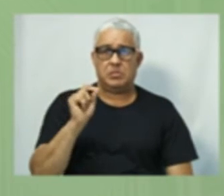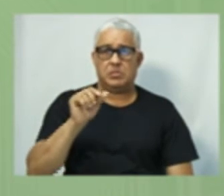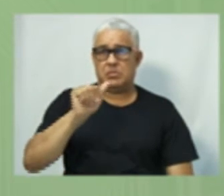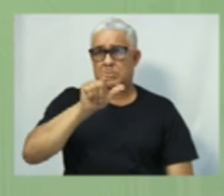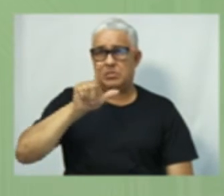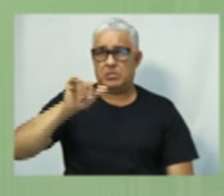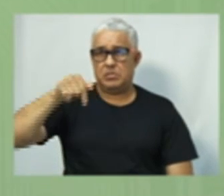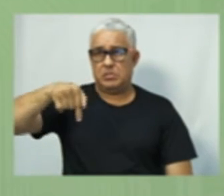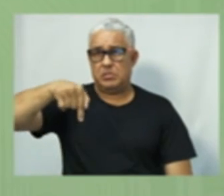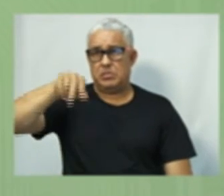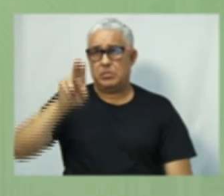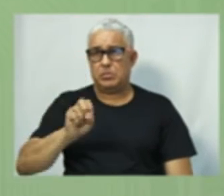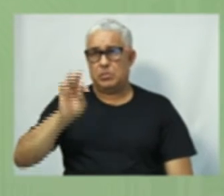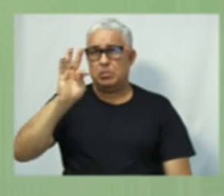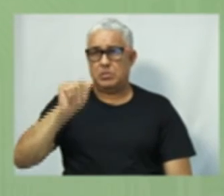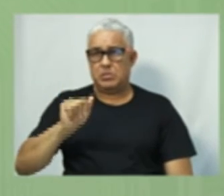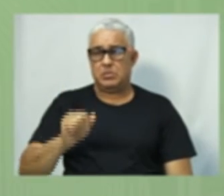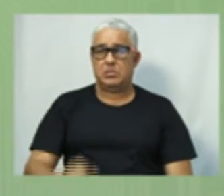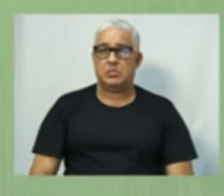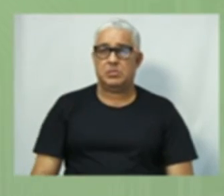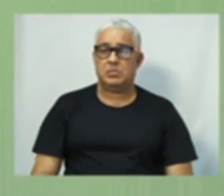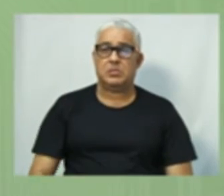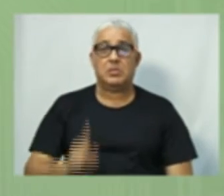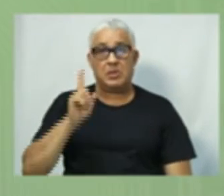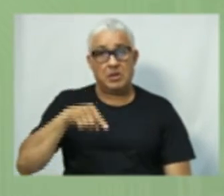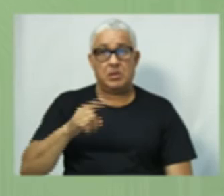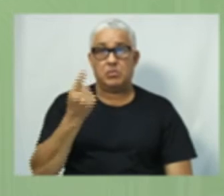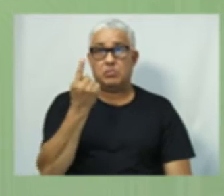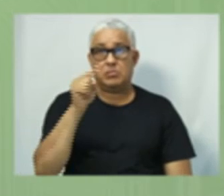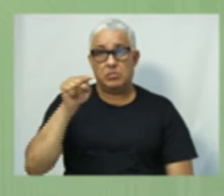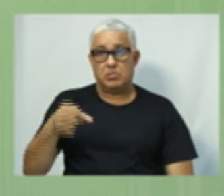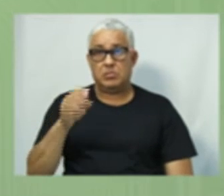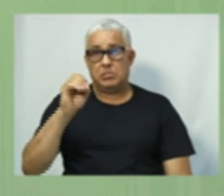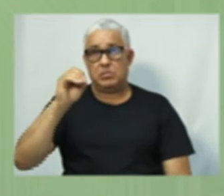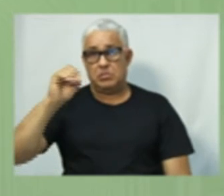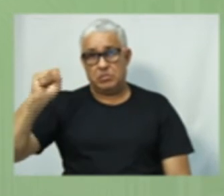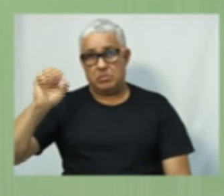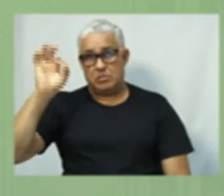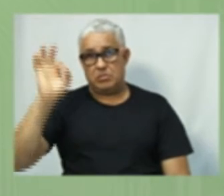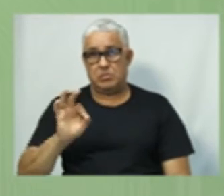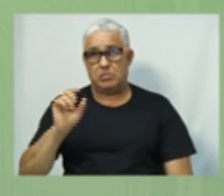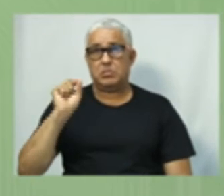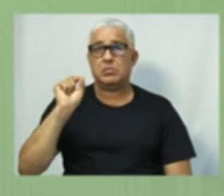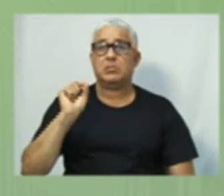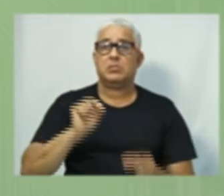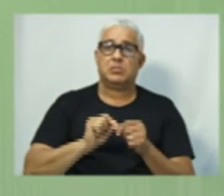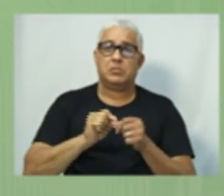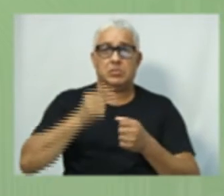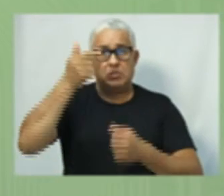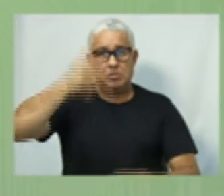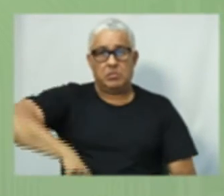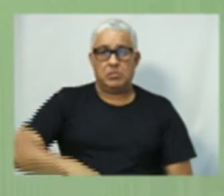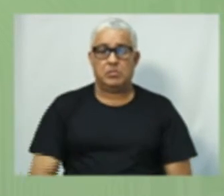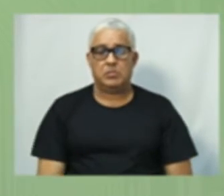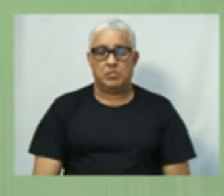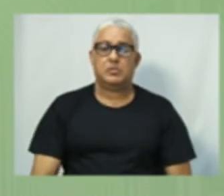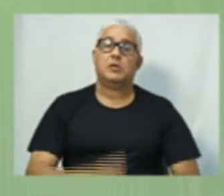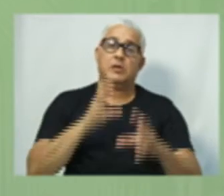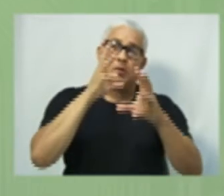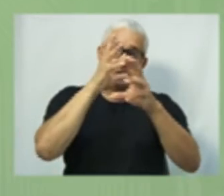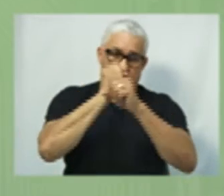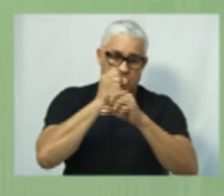alíquota, que em vez de ser 1,20, será 1,8. Então, o que fazemos? Vamos repetir.